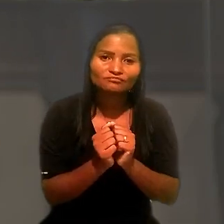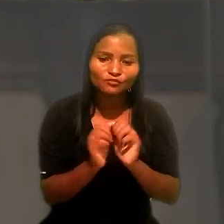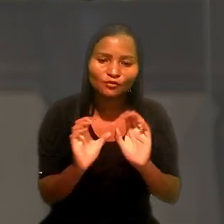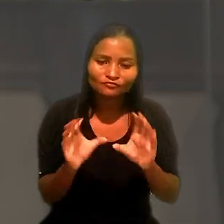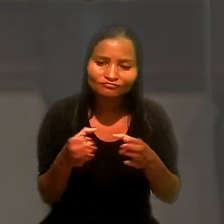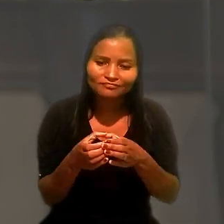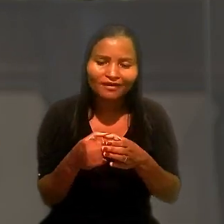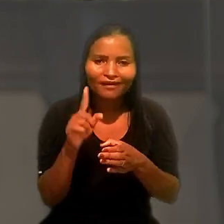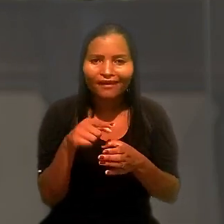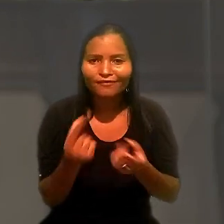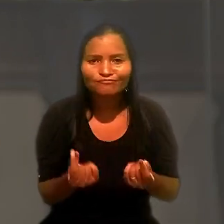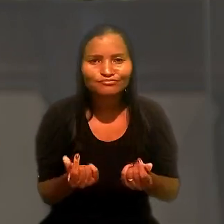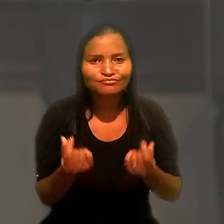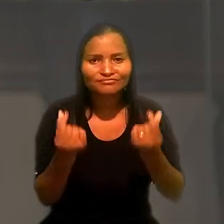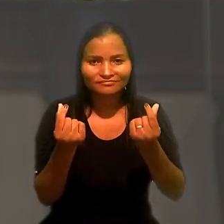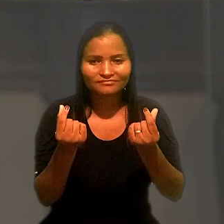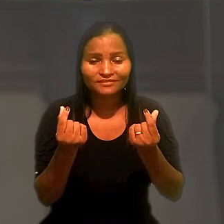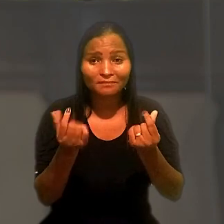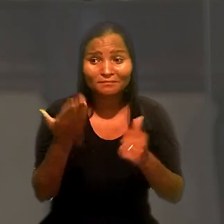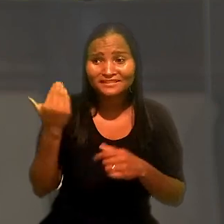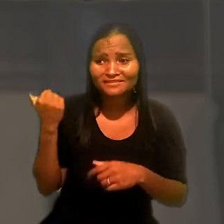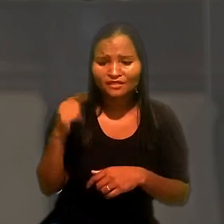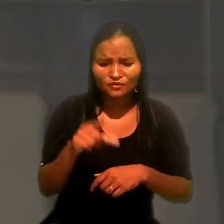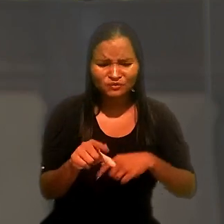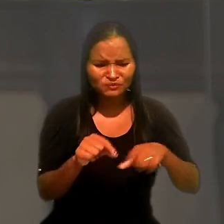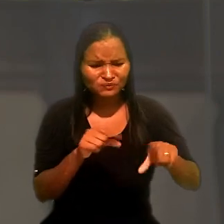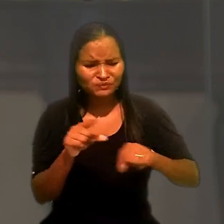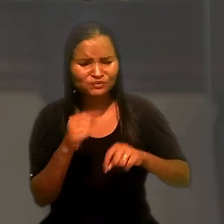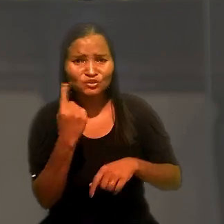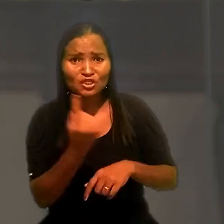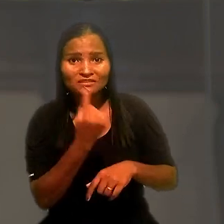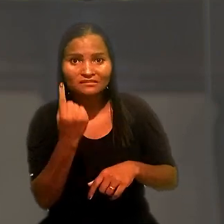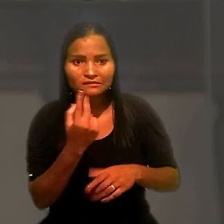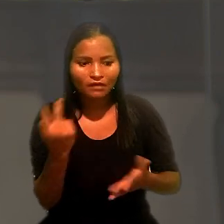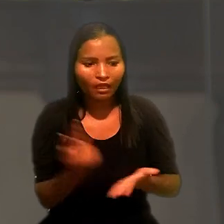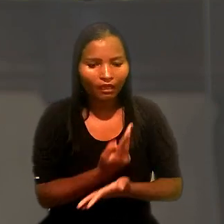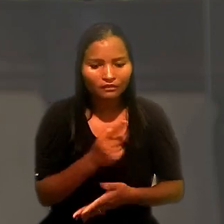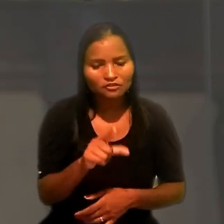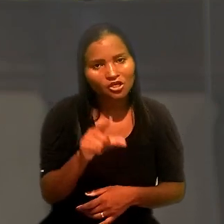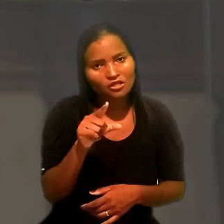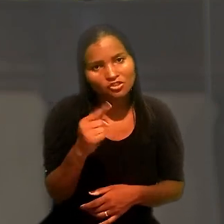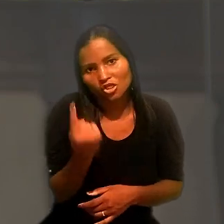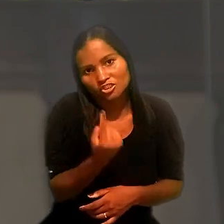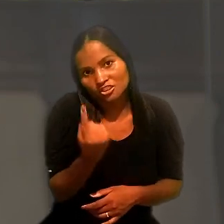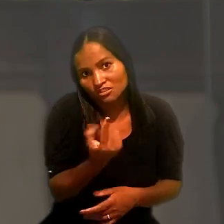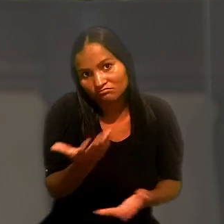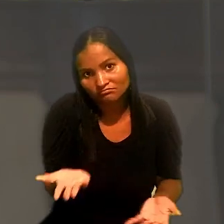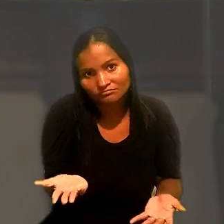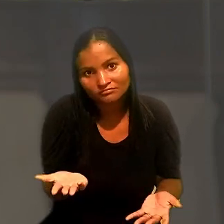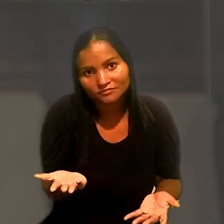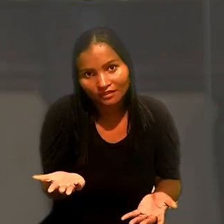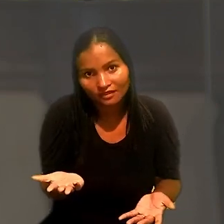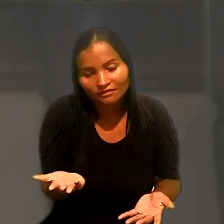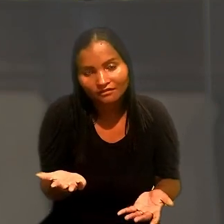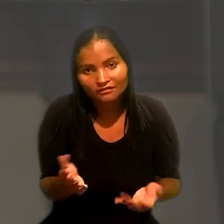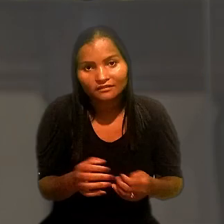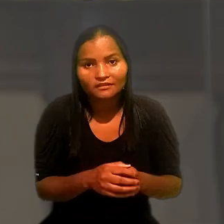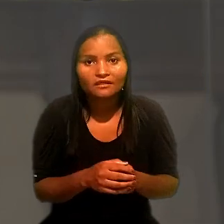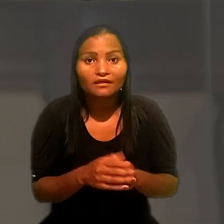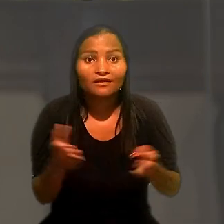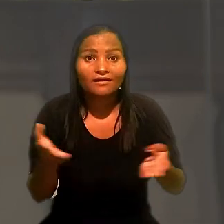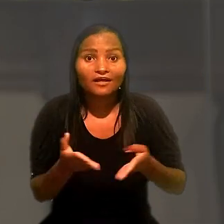Ele aprende a trabalhar em colegiado, que é uma riqueza. Você que decidia sozinho, correndo o risco de errar